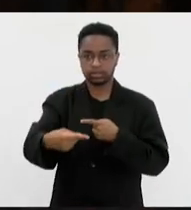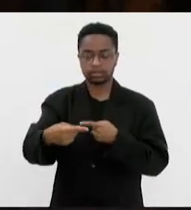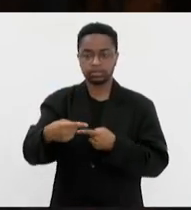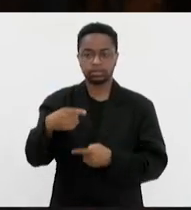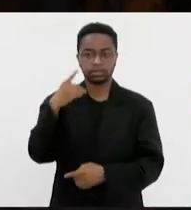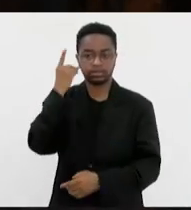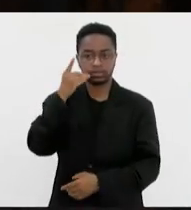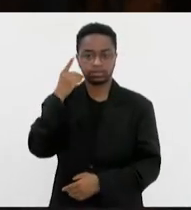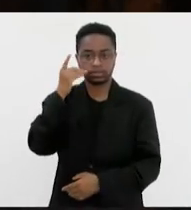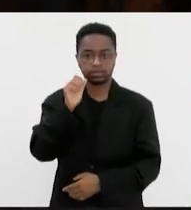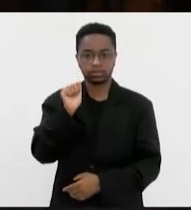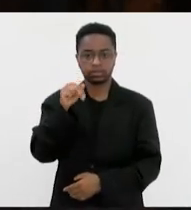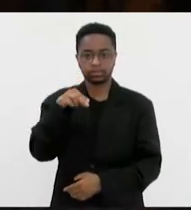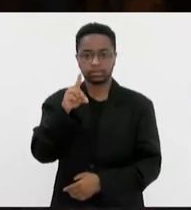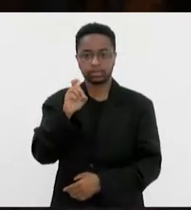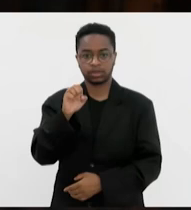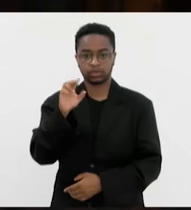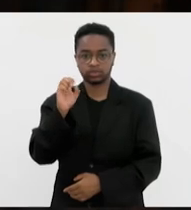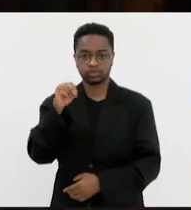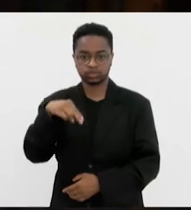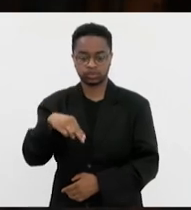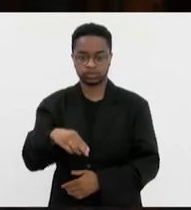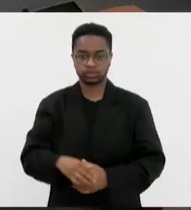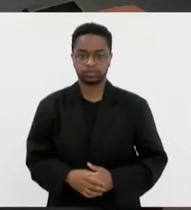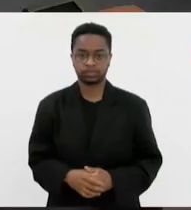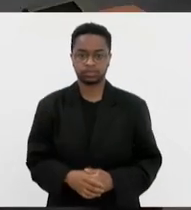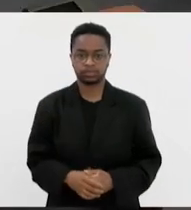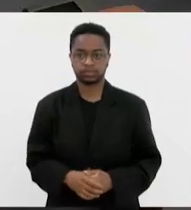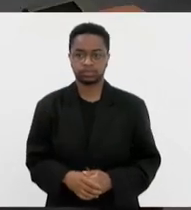deputado Anderson Moraes.